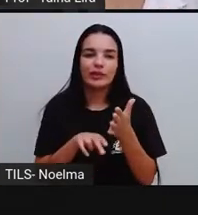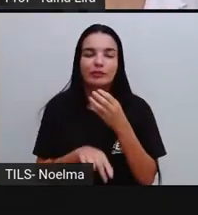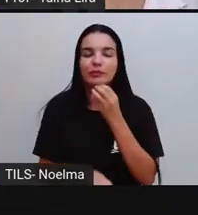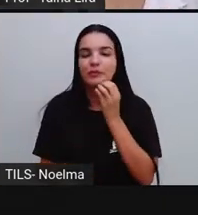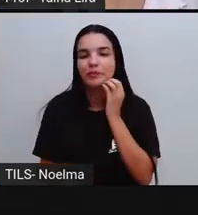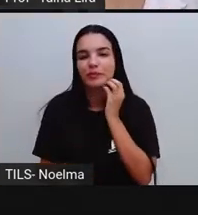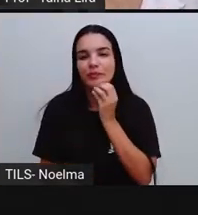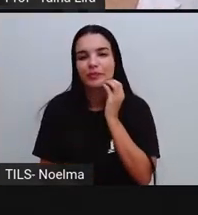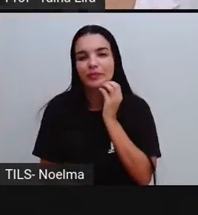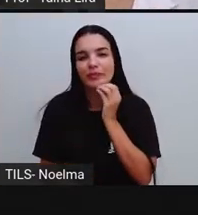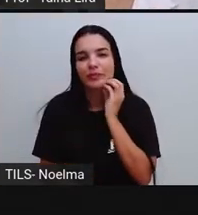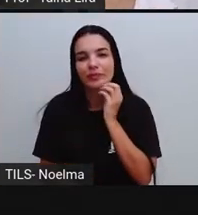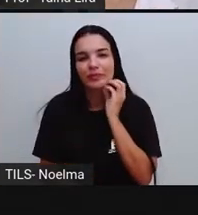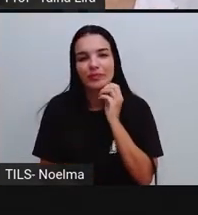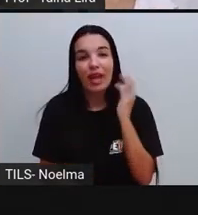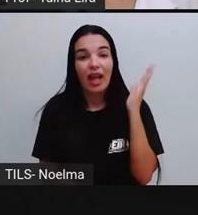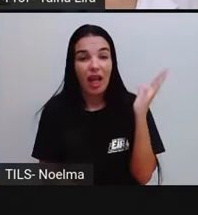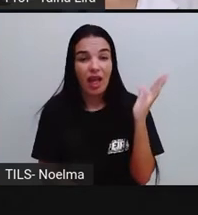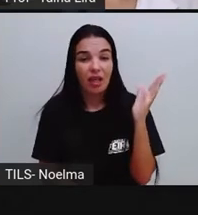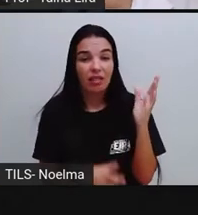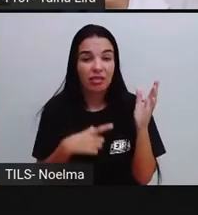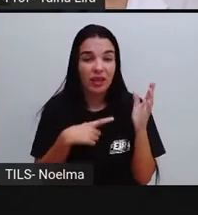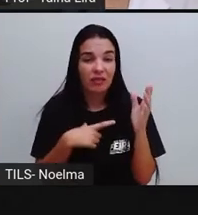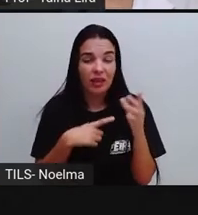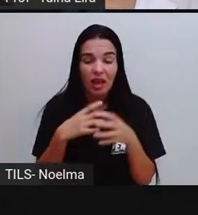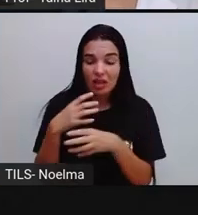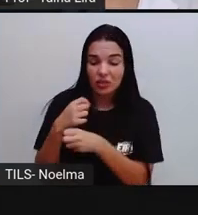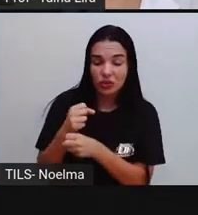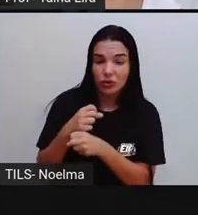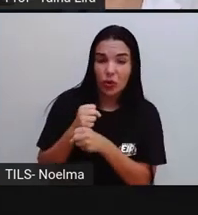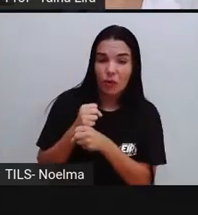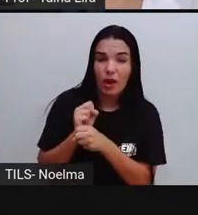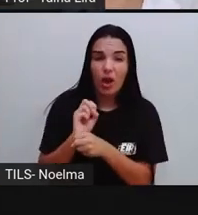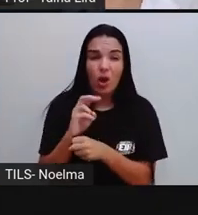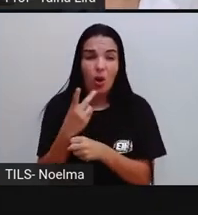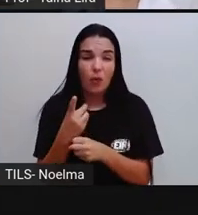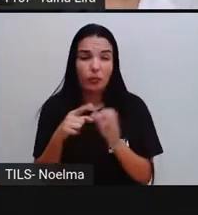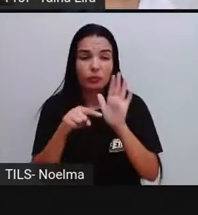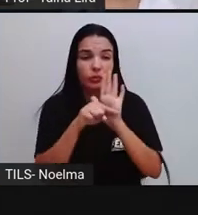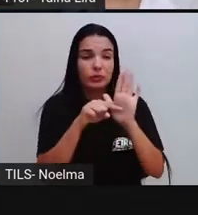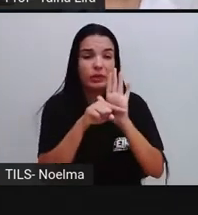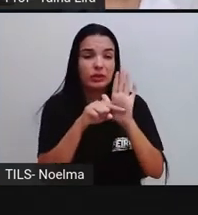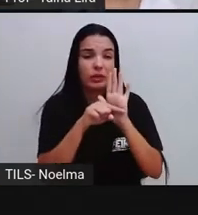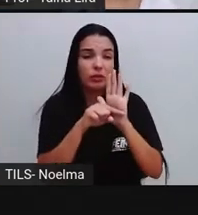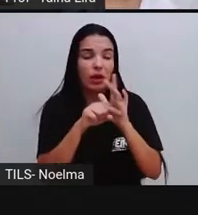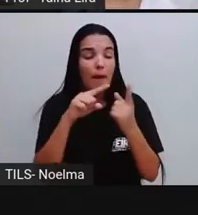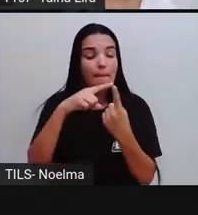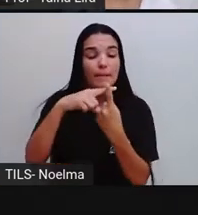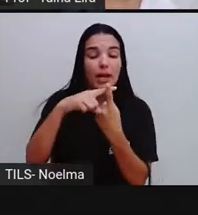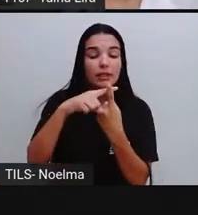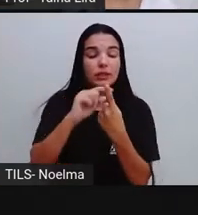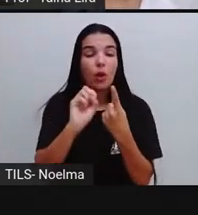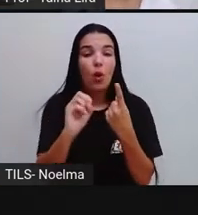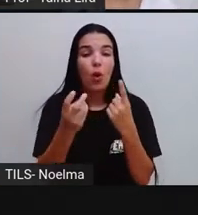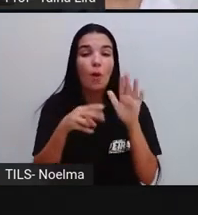Esse probleminha, será que ele foi de adição ou de subtração? O que é que vocês acham?